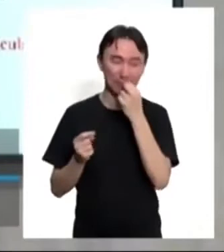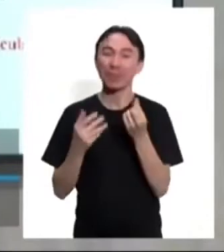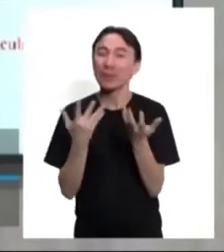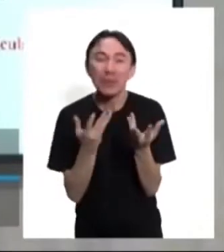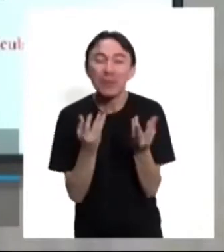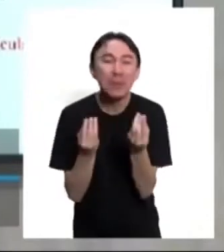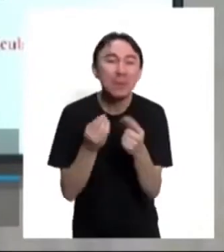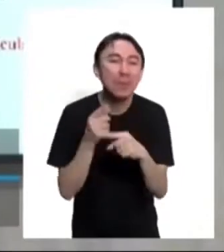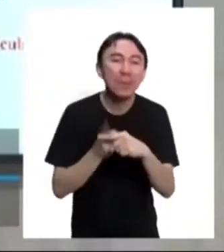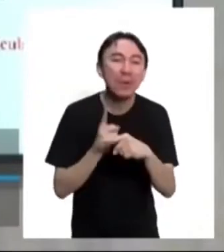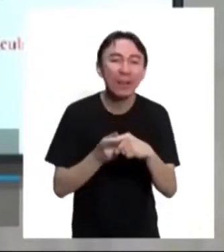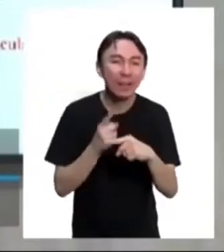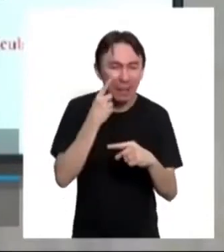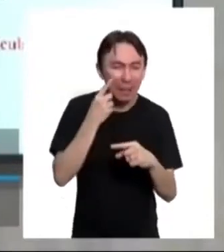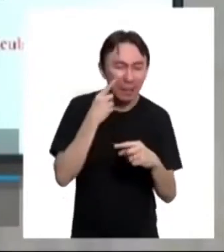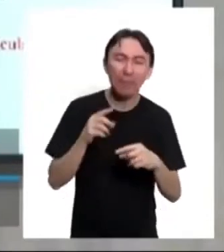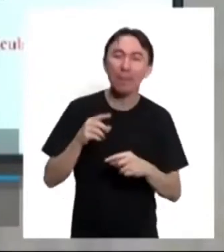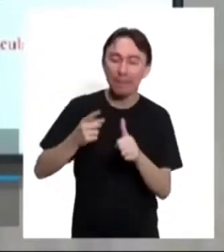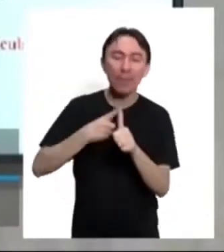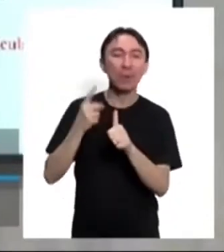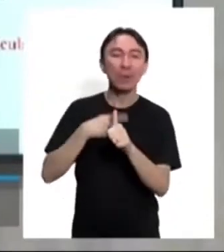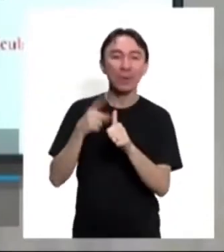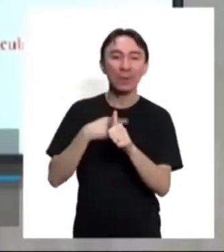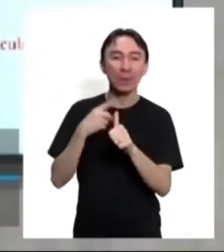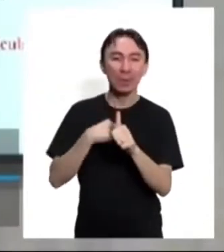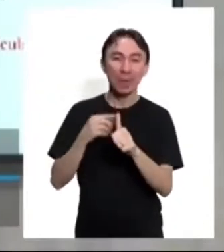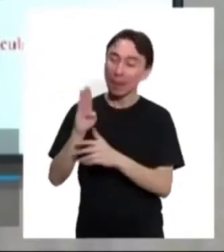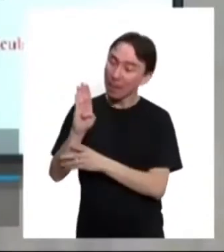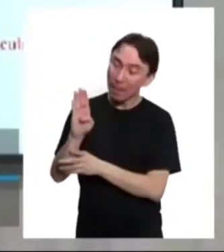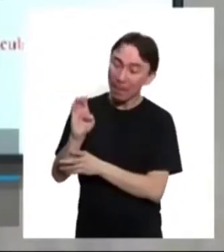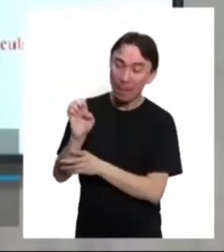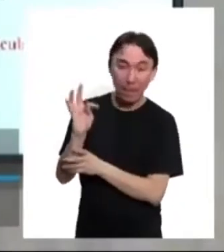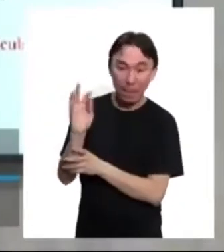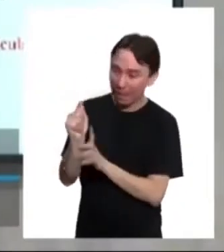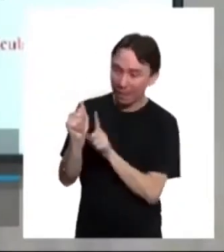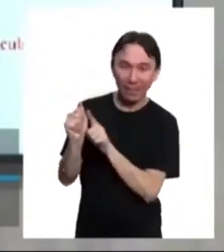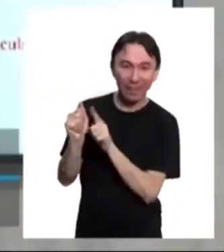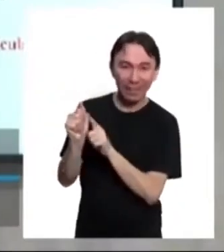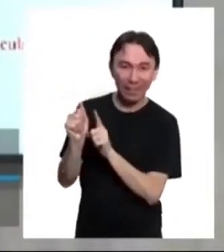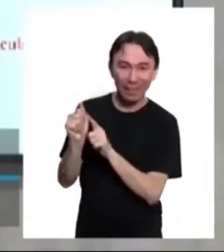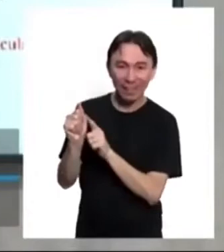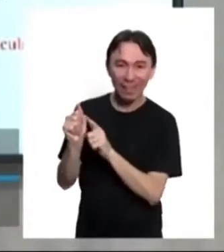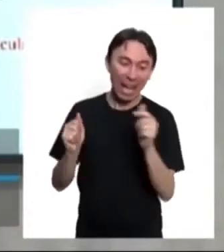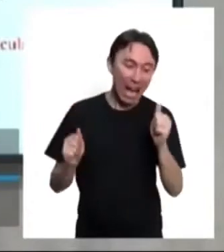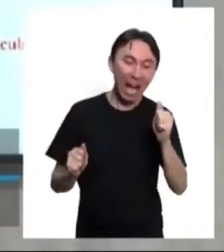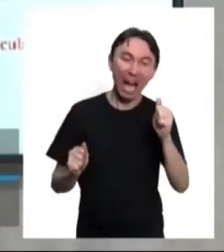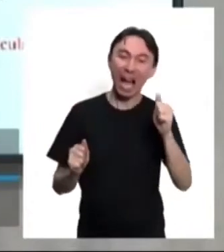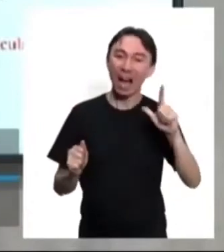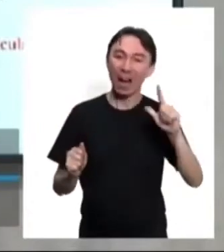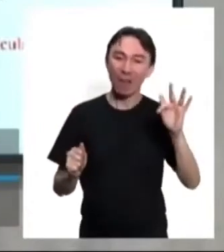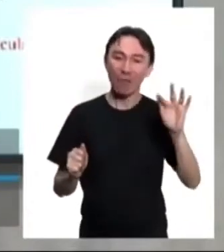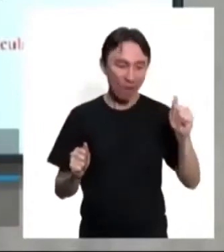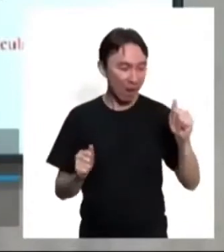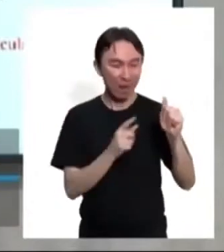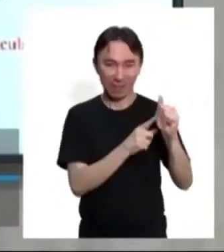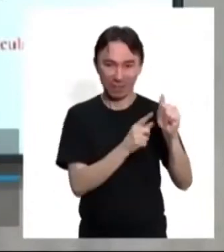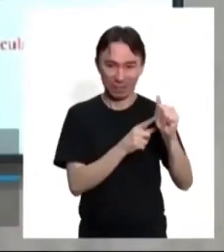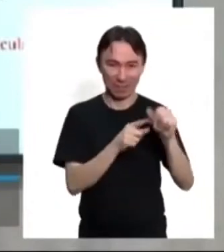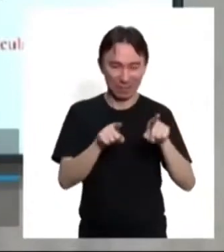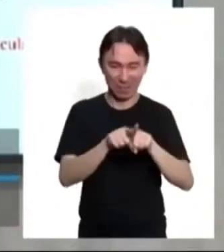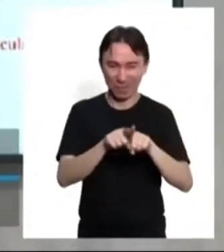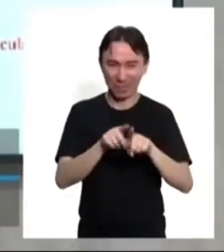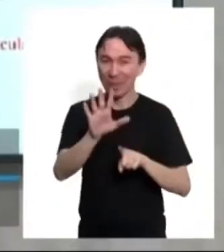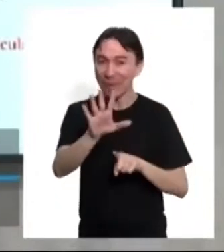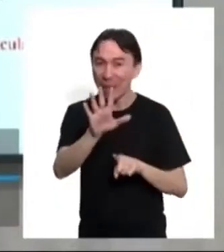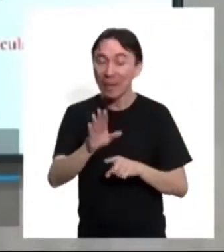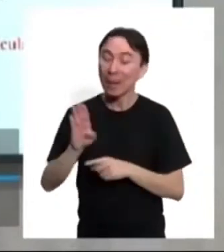beta depois que calculei alfa? Porque beta mexe com o número atômico, mas alfa também. Se eu tivesse calculado